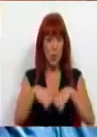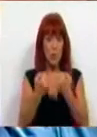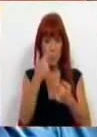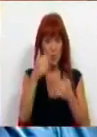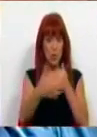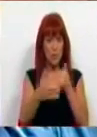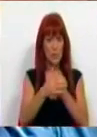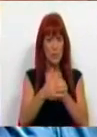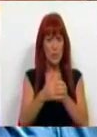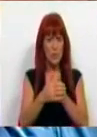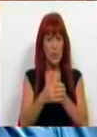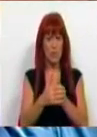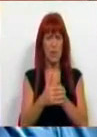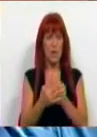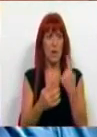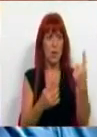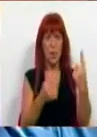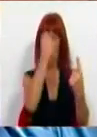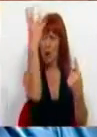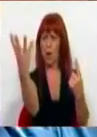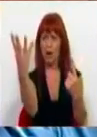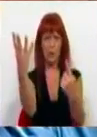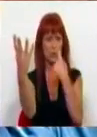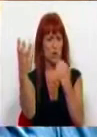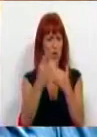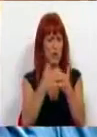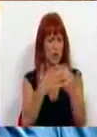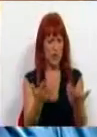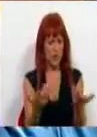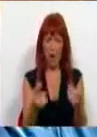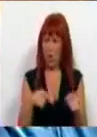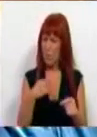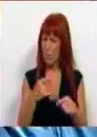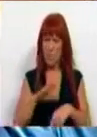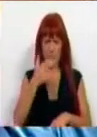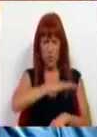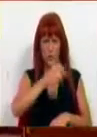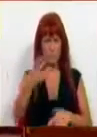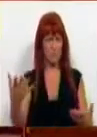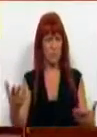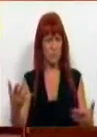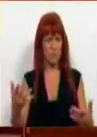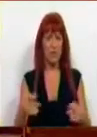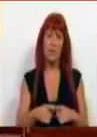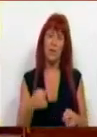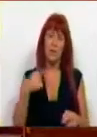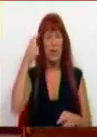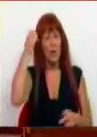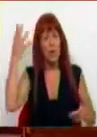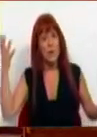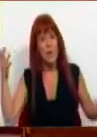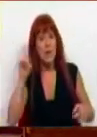para idosos a um em cada quatro idosos, vem agora preocupar-se com os pensionistas. Como